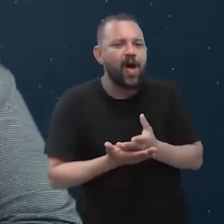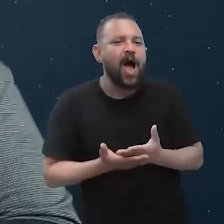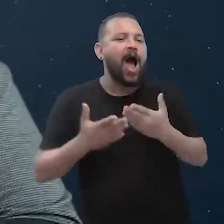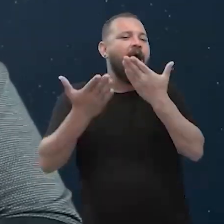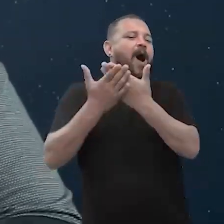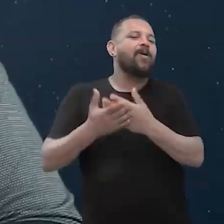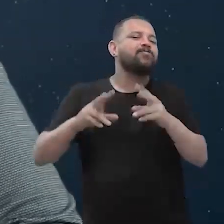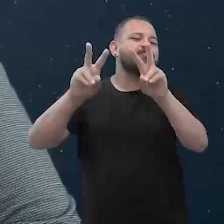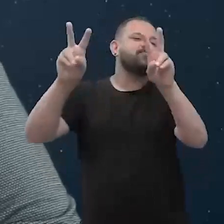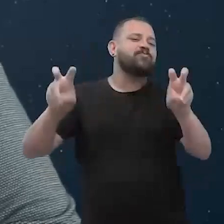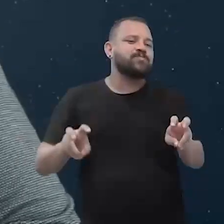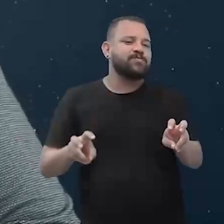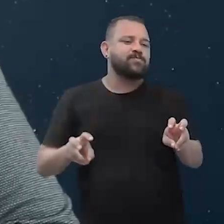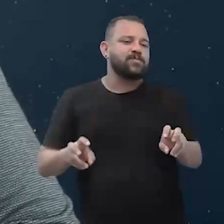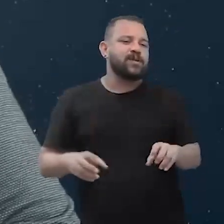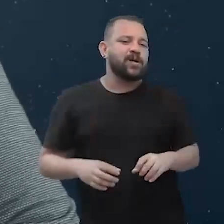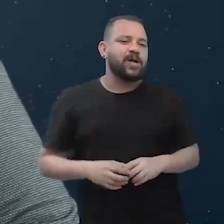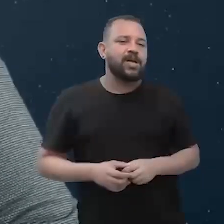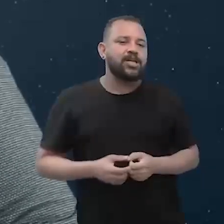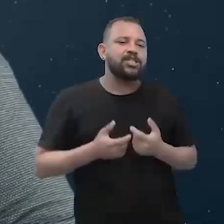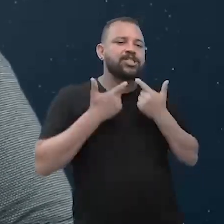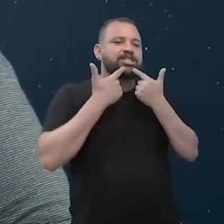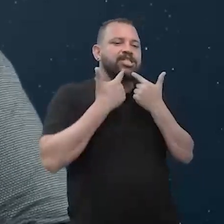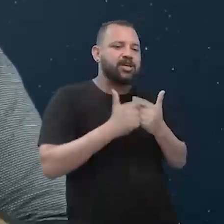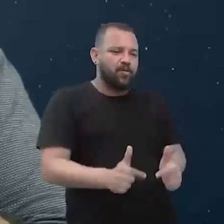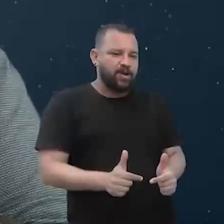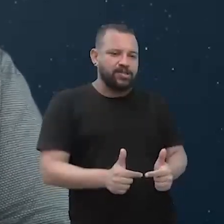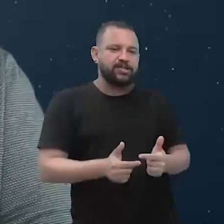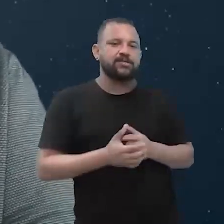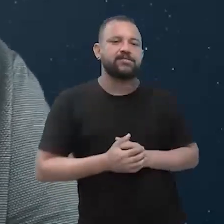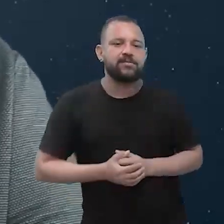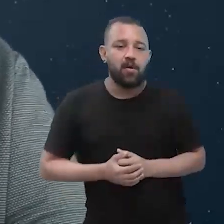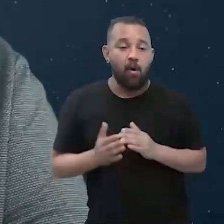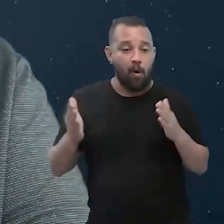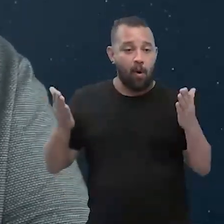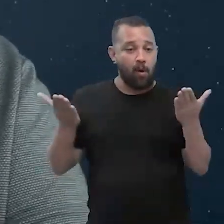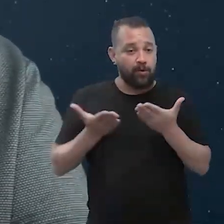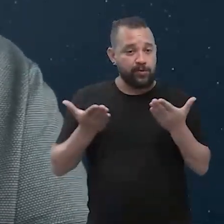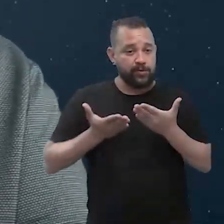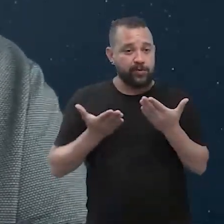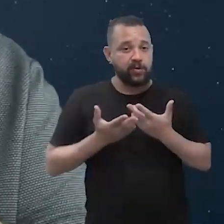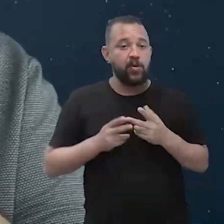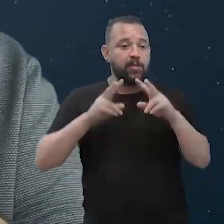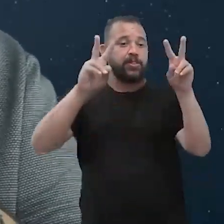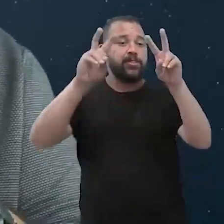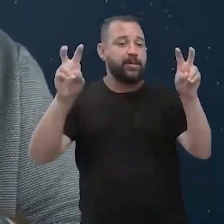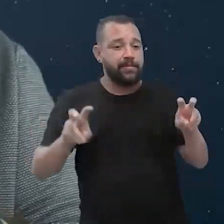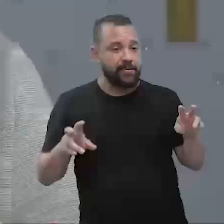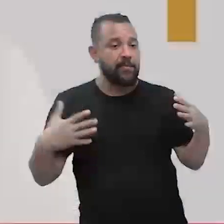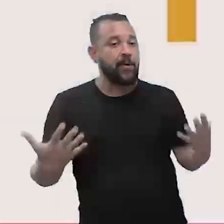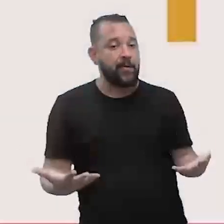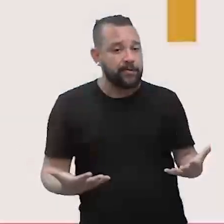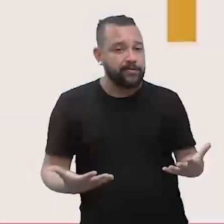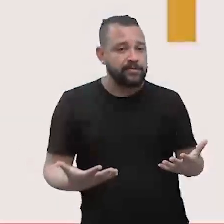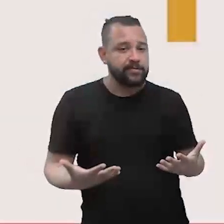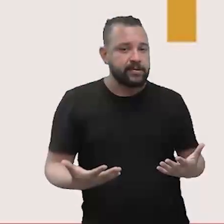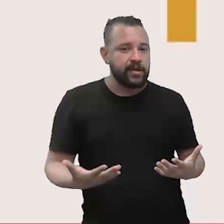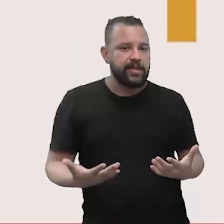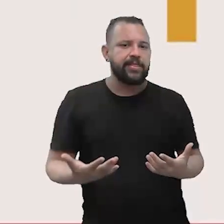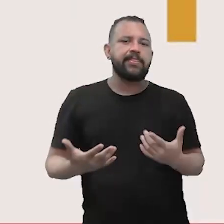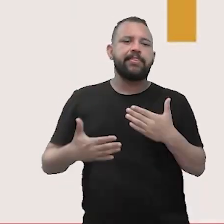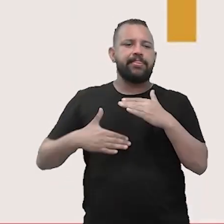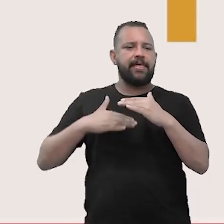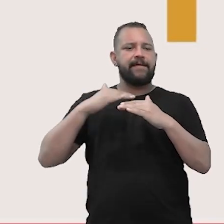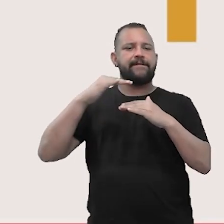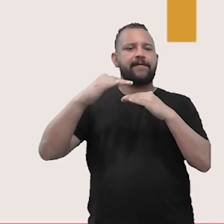de níveis de linguagens. Hoje falaremos exatamente dos níveis de linguagens.